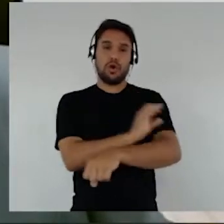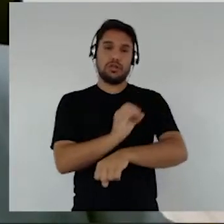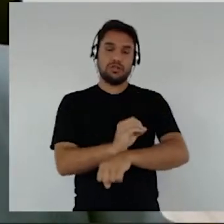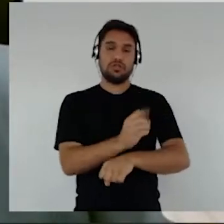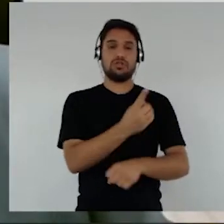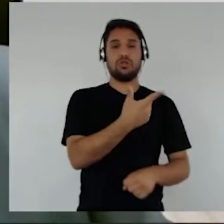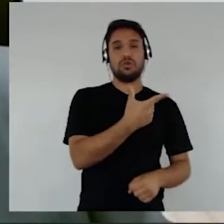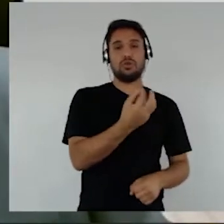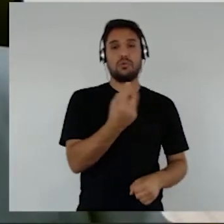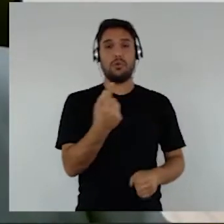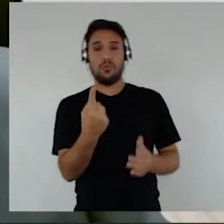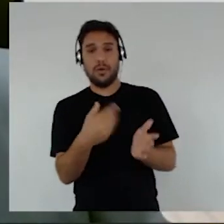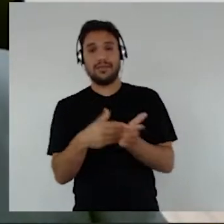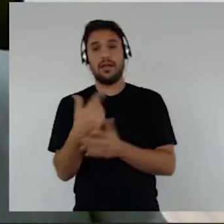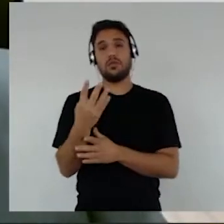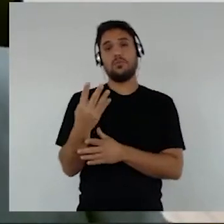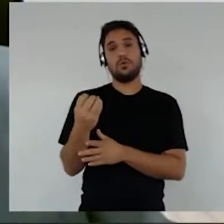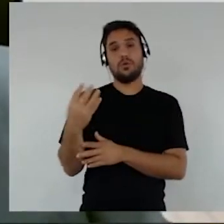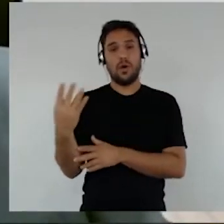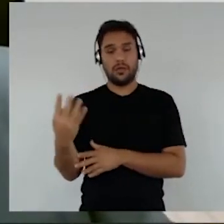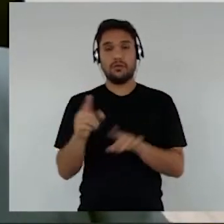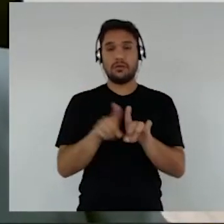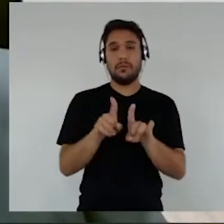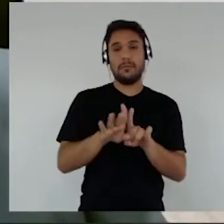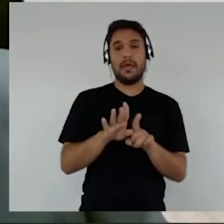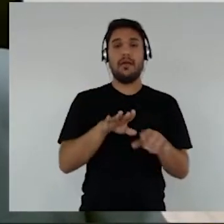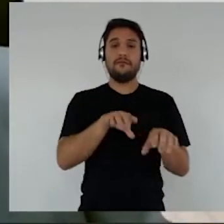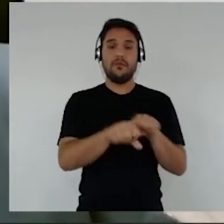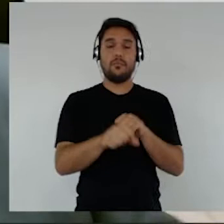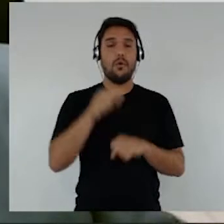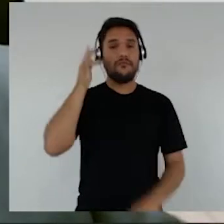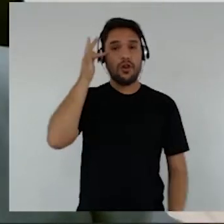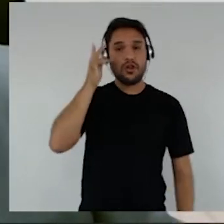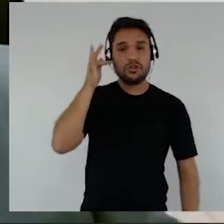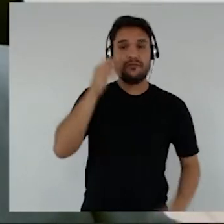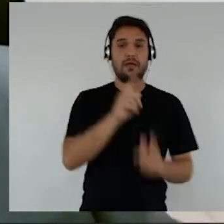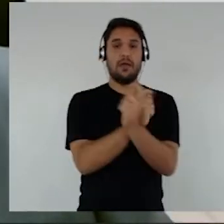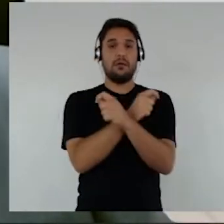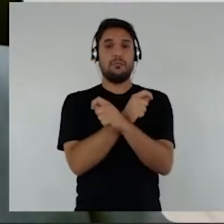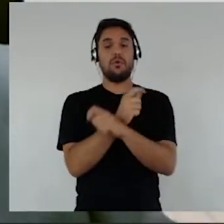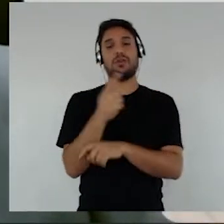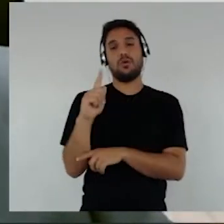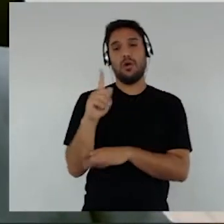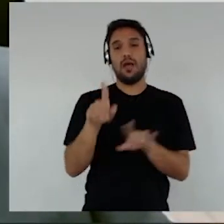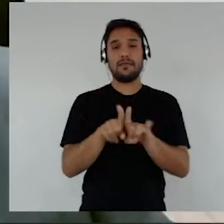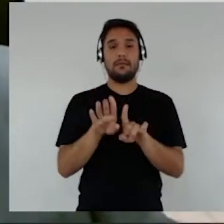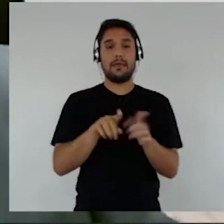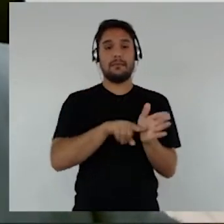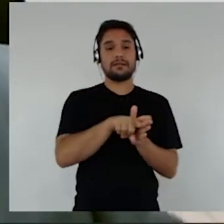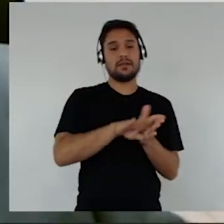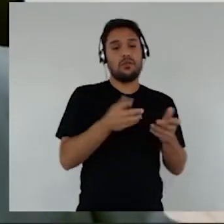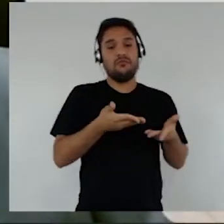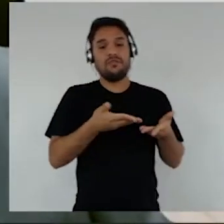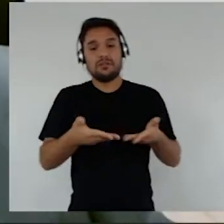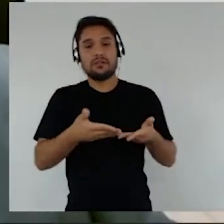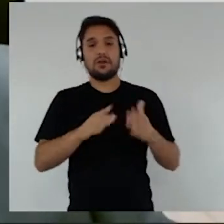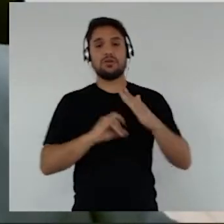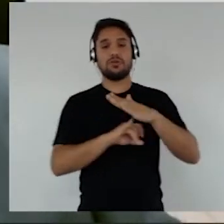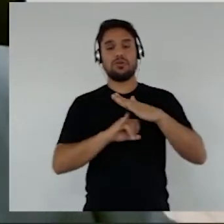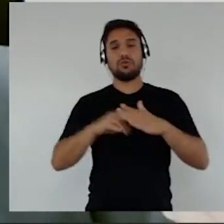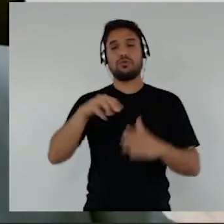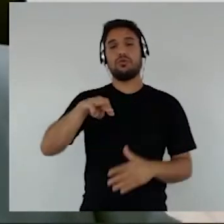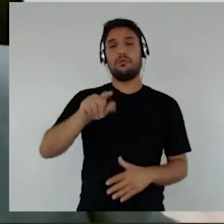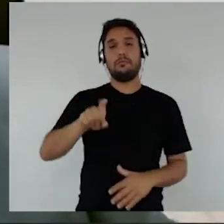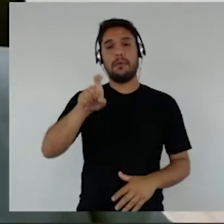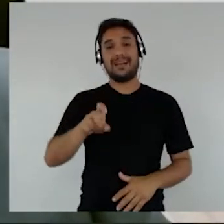2004, é licenciado em Filosofia pela PUC de Goiás, pesquisador visitante do Instituto Max Planck